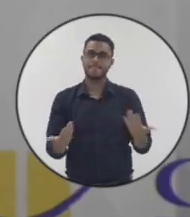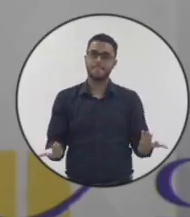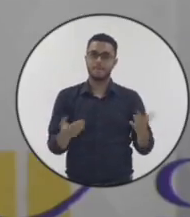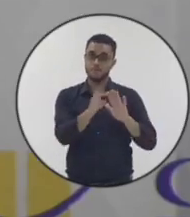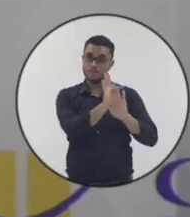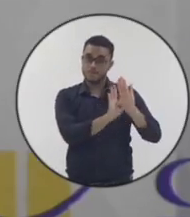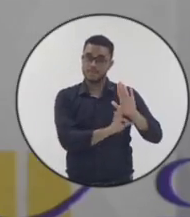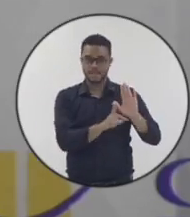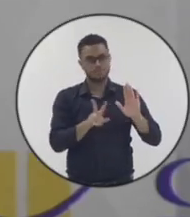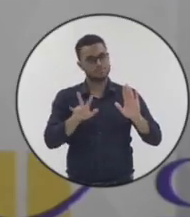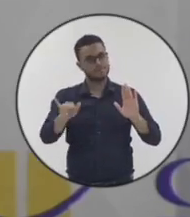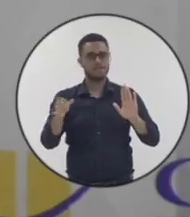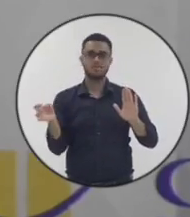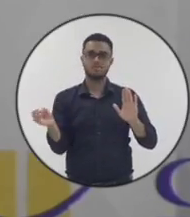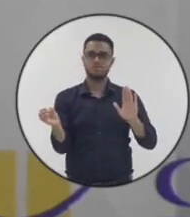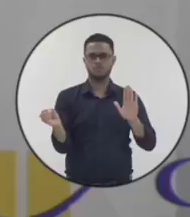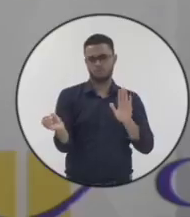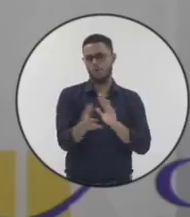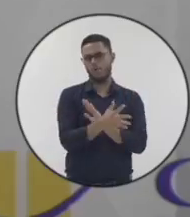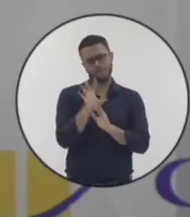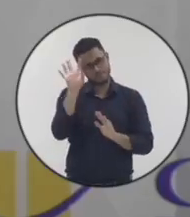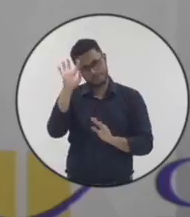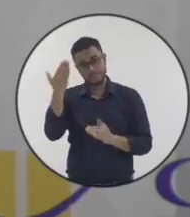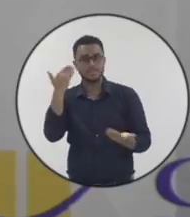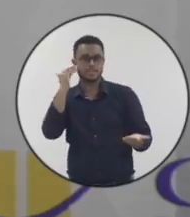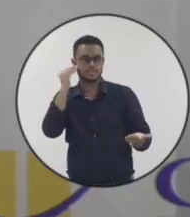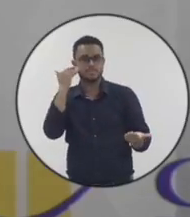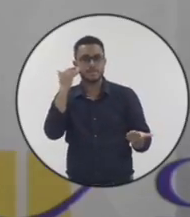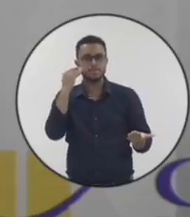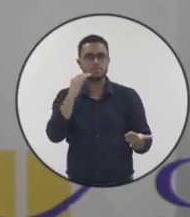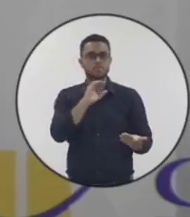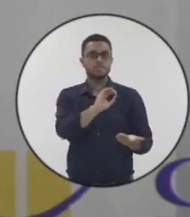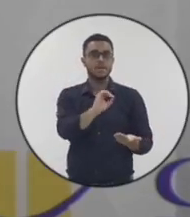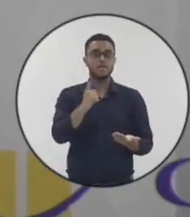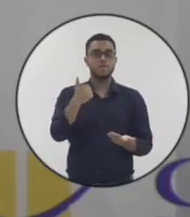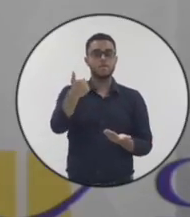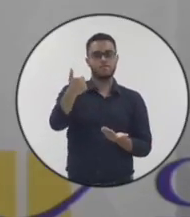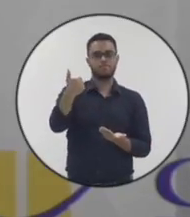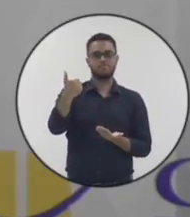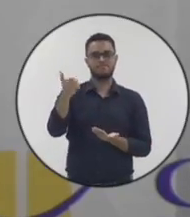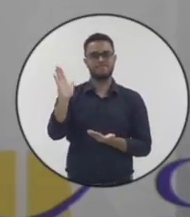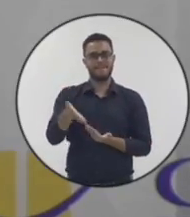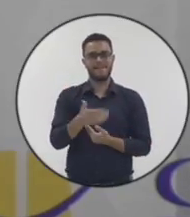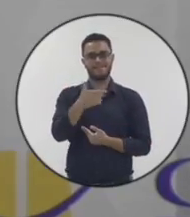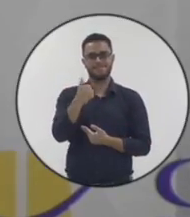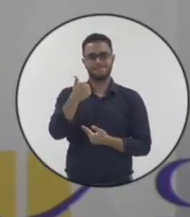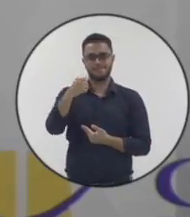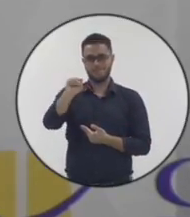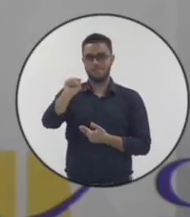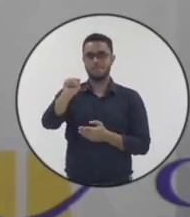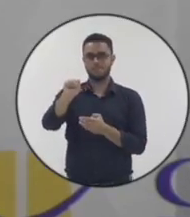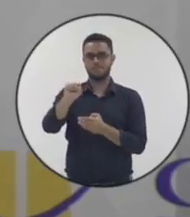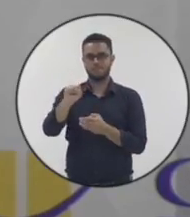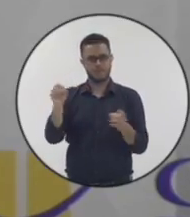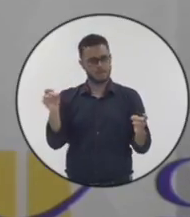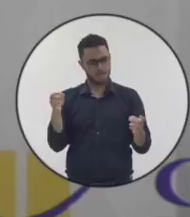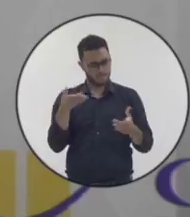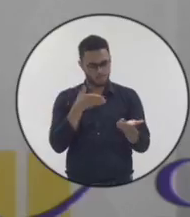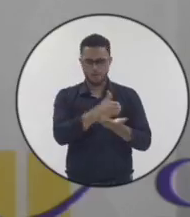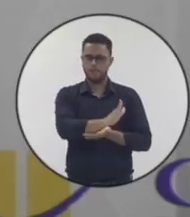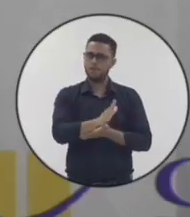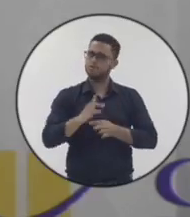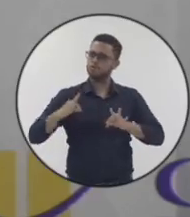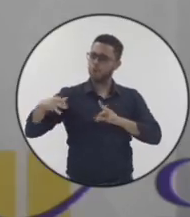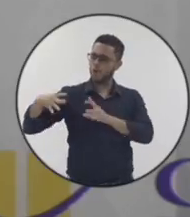será a nova resolução 01 de 2018, foi aprovado por unanimidade por todos